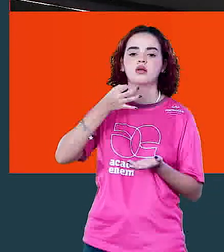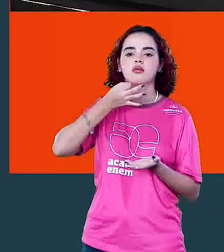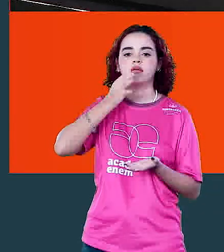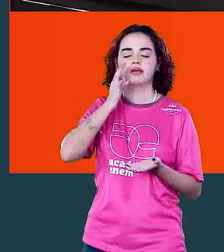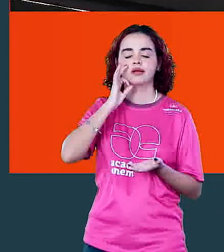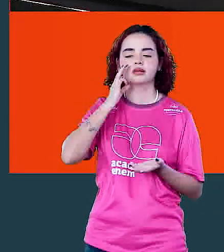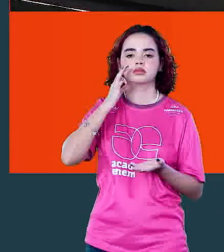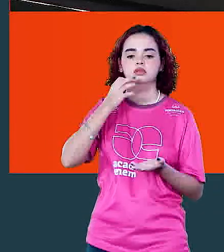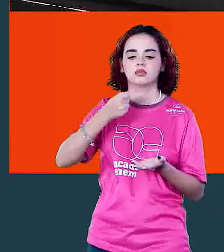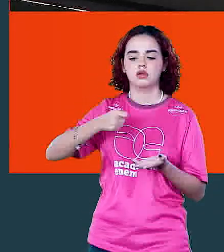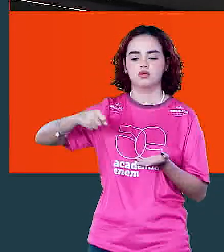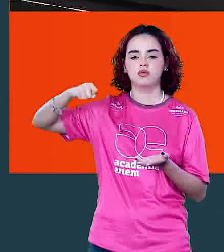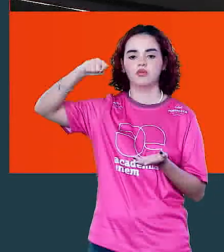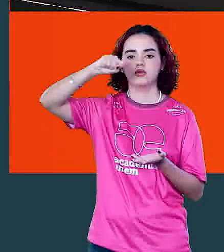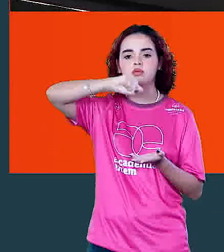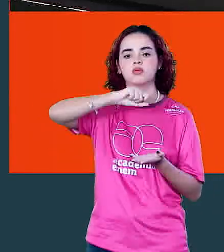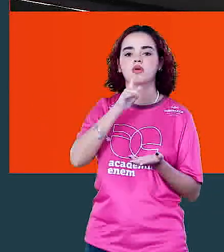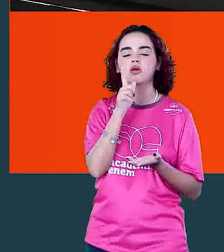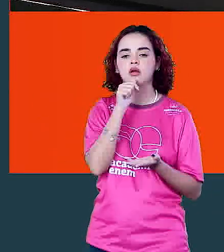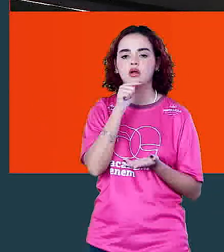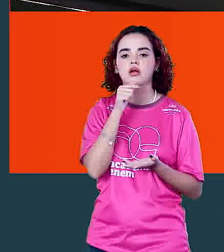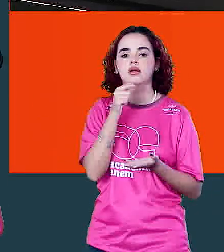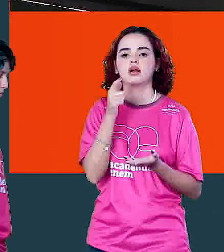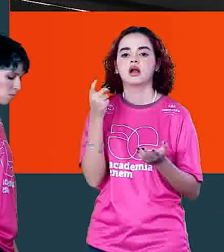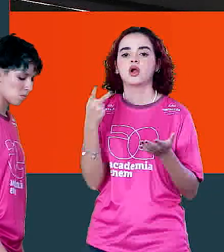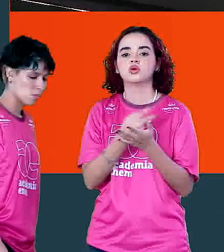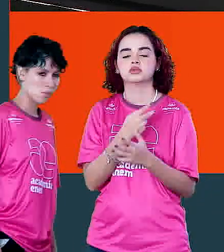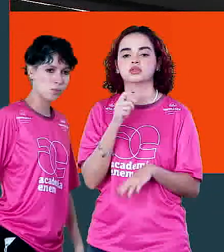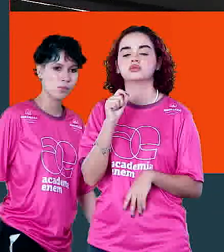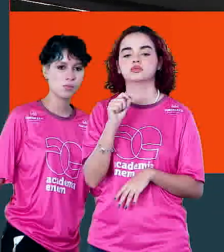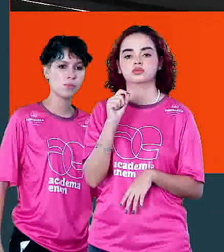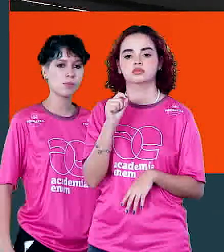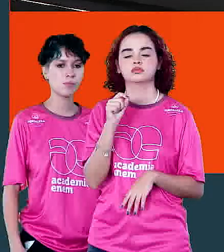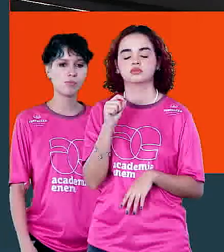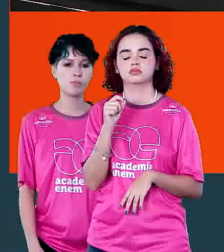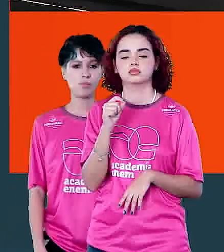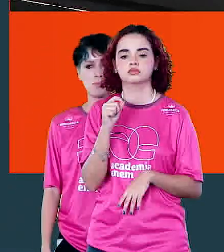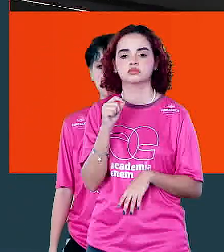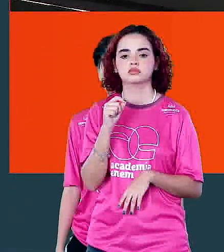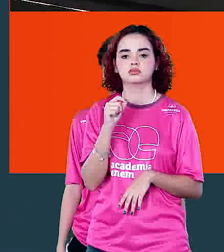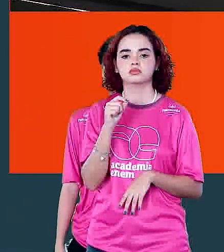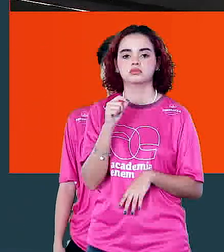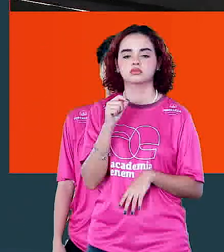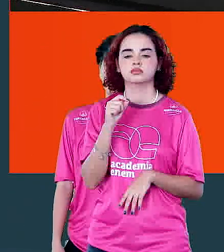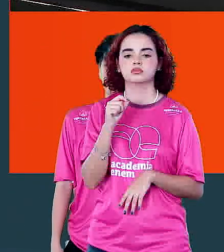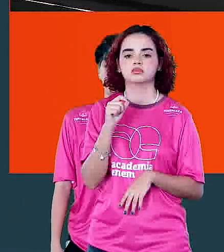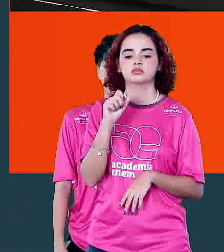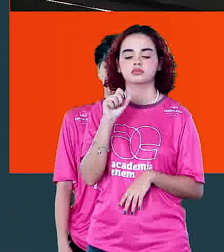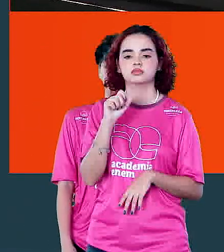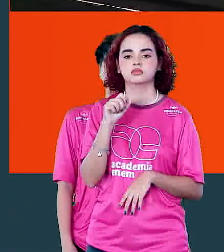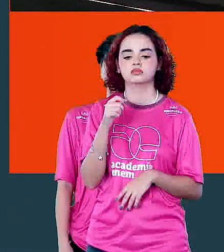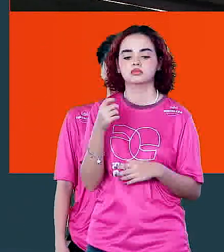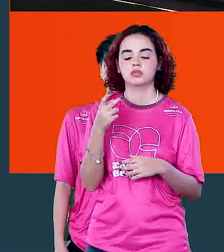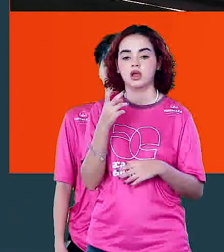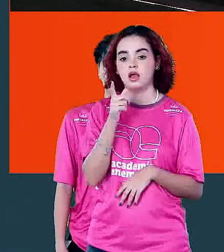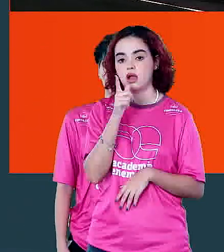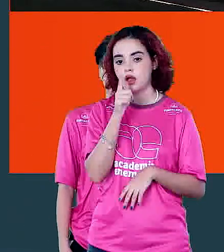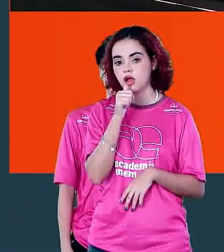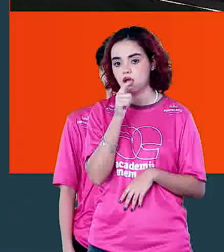e bota água. O que é que a água faz? Qual é o nome da palavra? A água